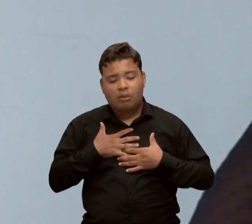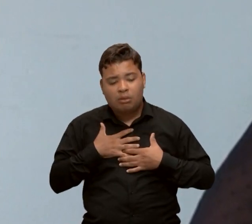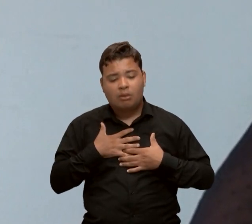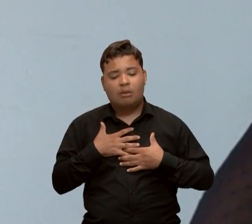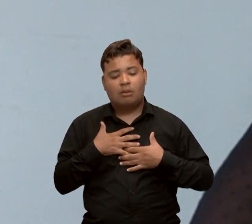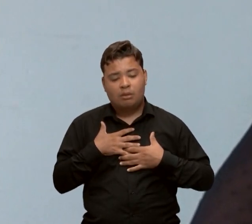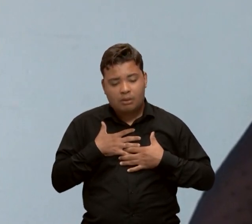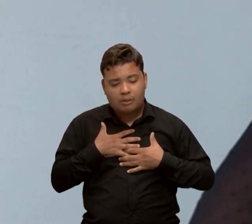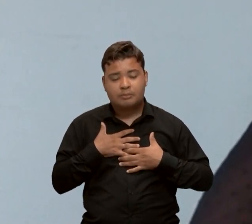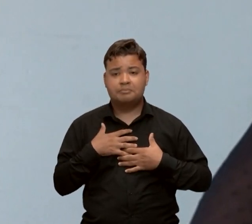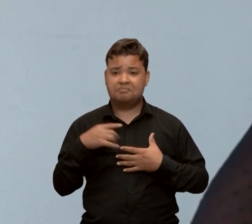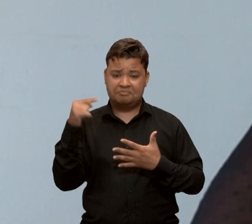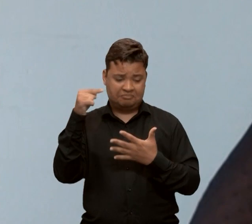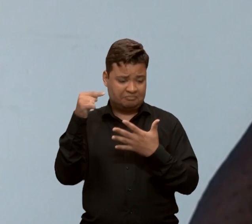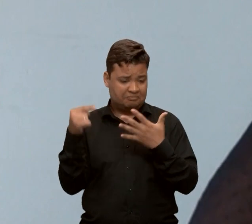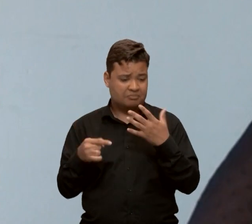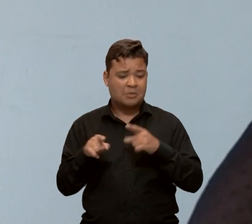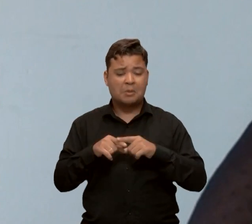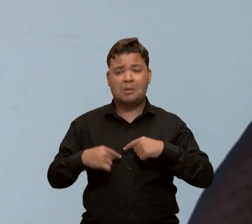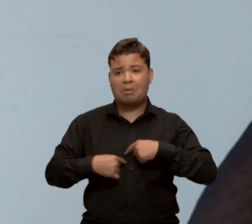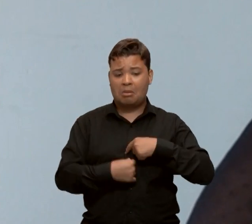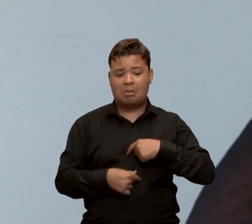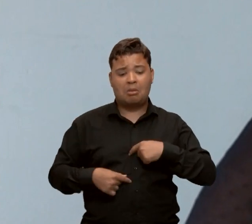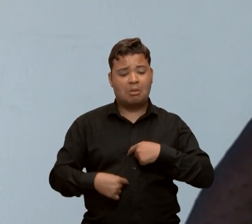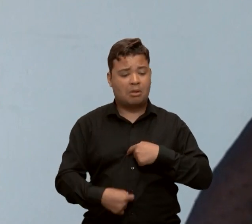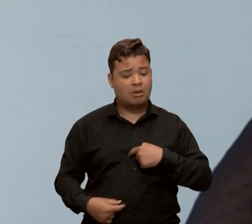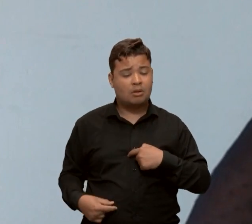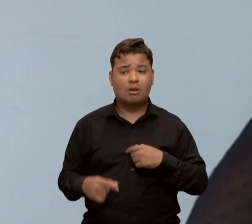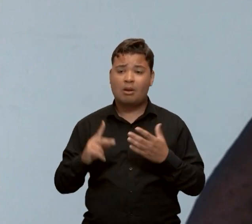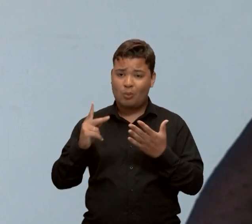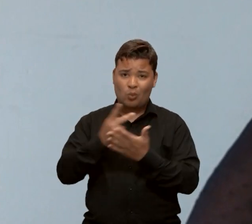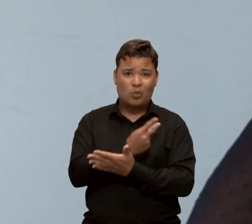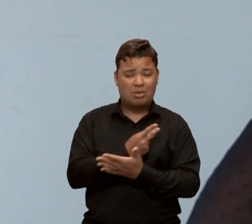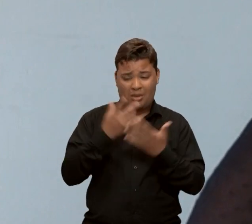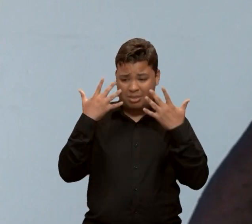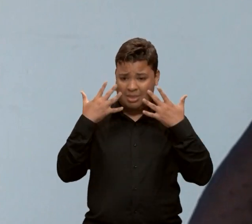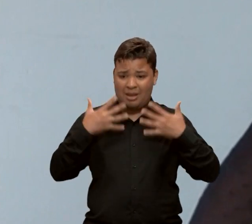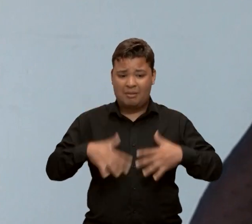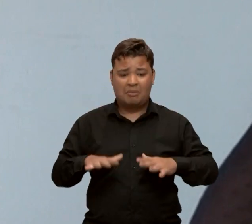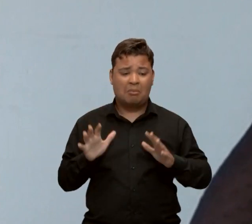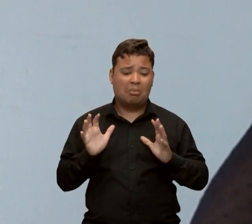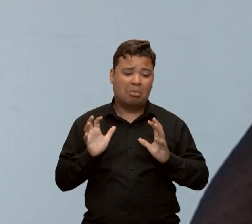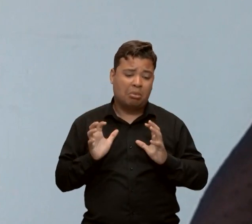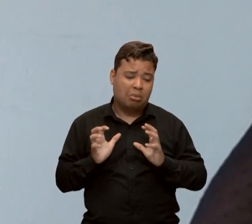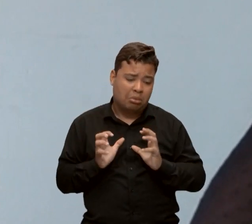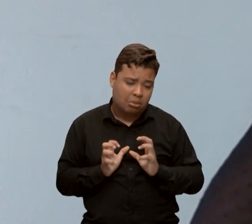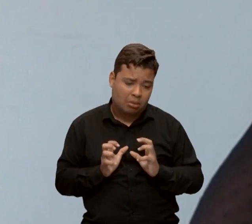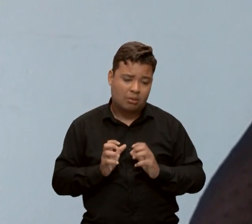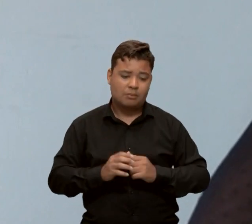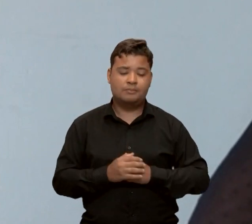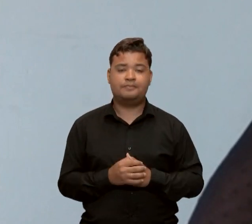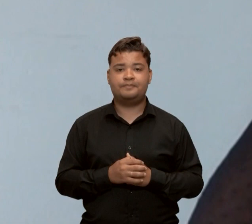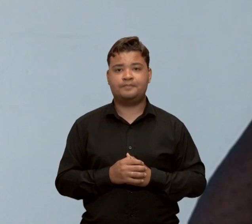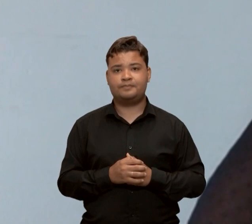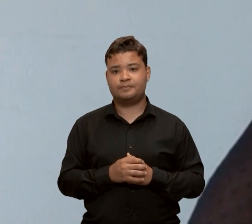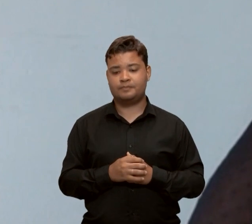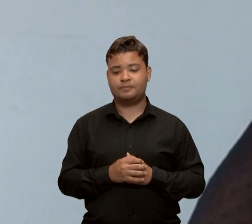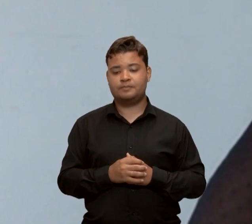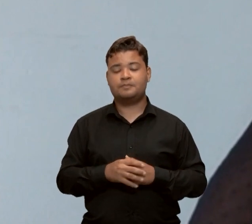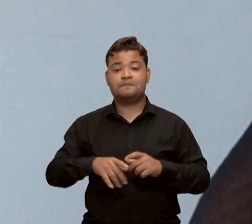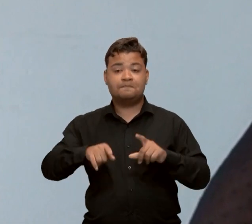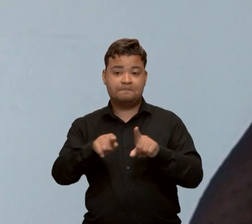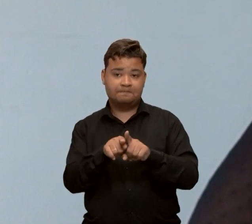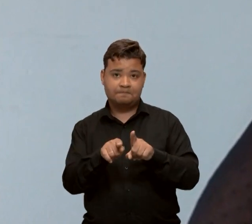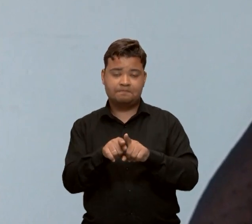respiratórias, né, de qualquer sistema digestório. Então, pensando nisso, o sistema músculo-esquelético, né, composto